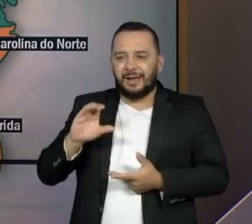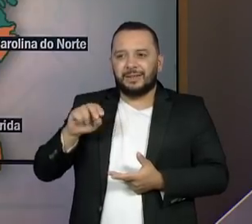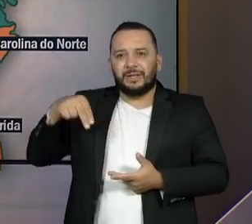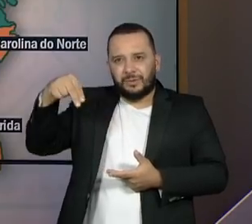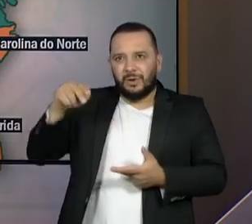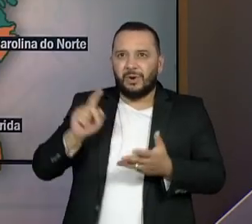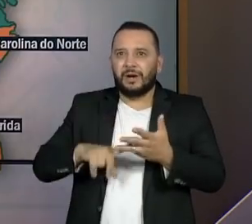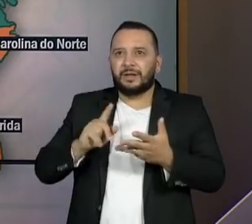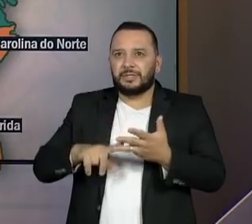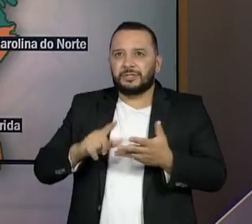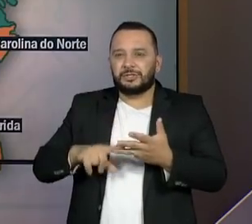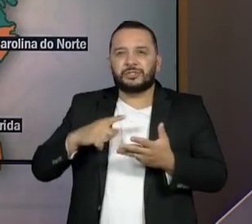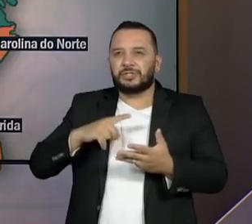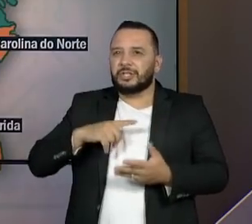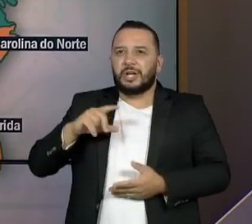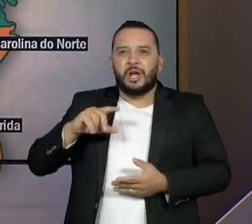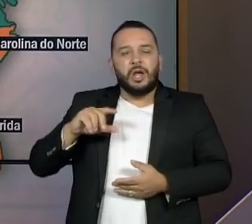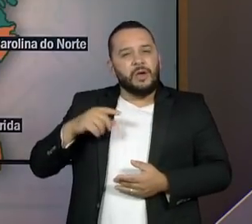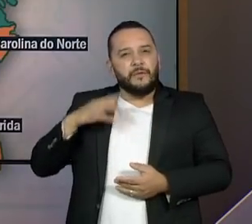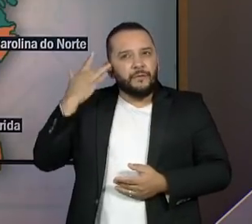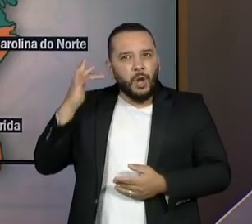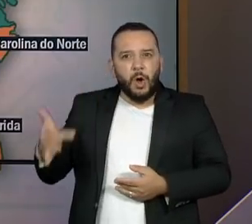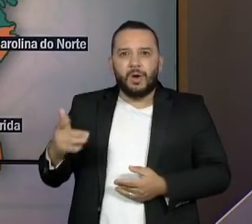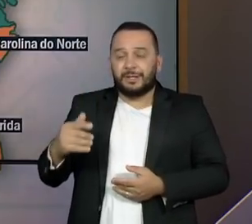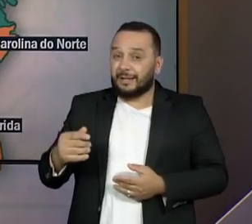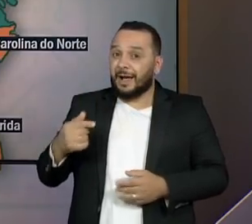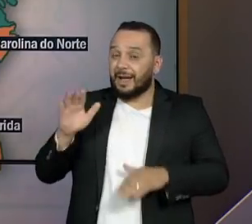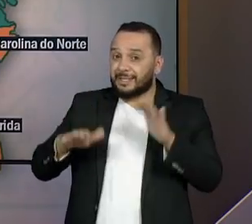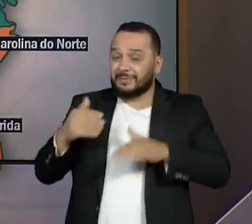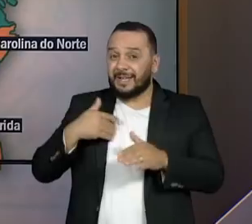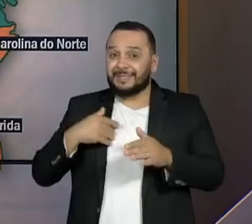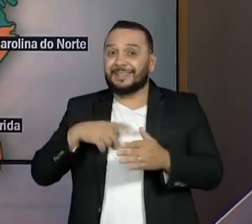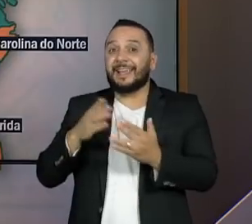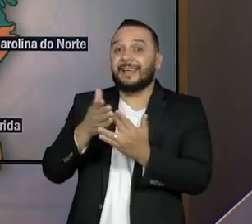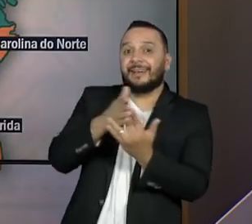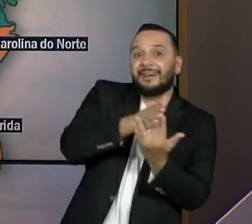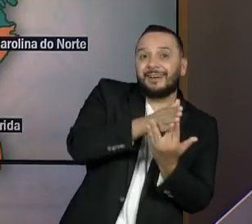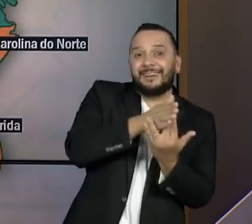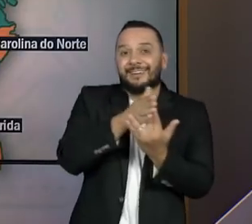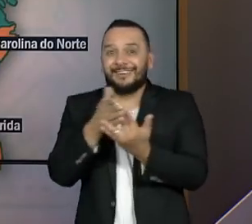ora votam em um candidato, ora votam em outro. Nós vamos ver agora um